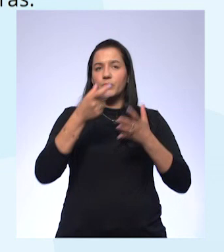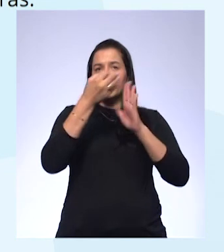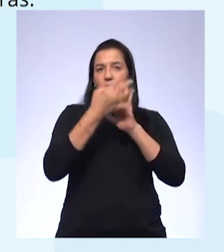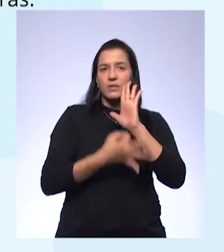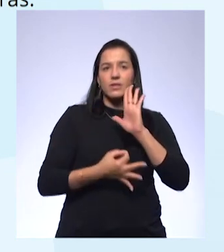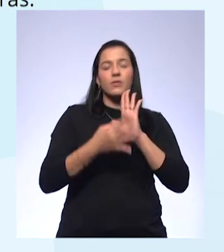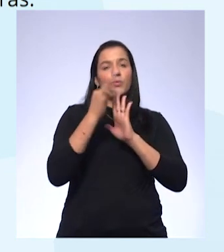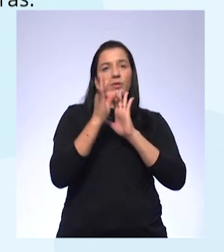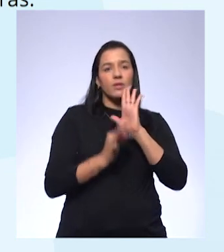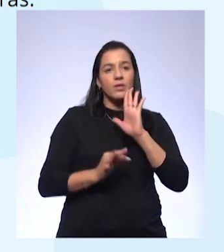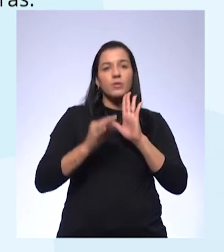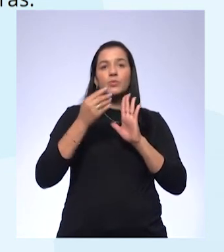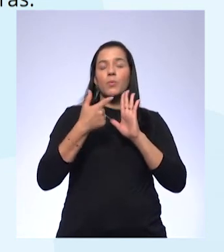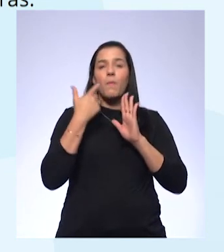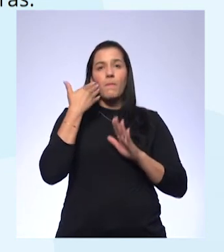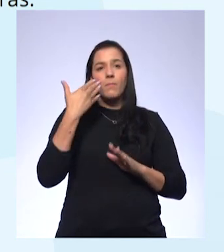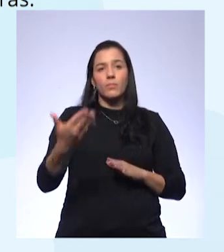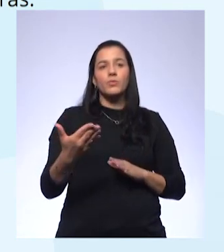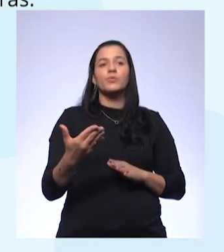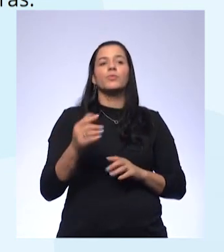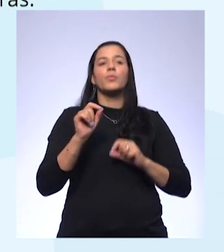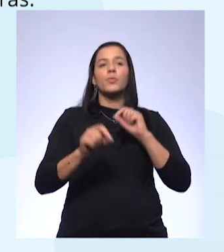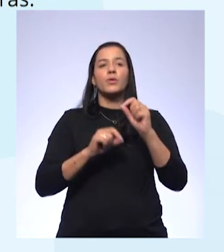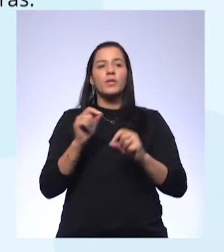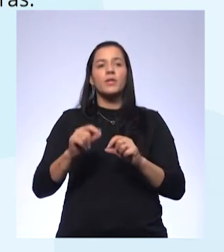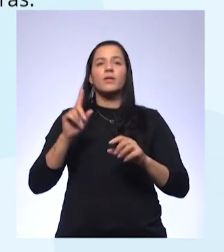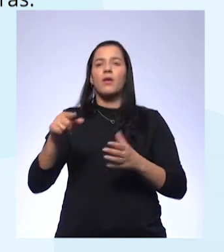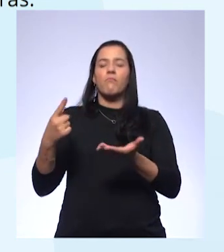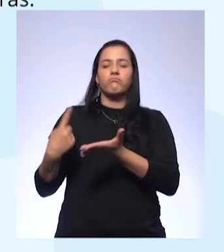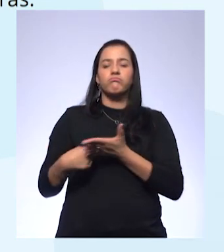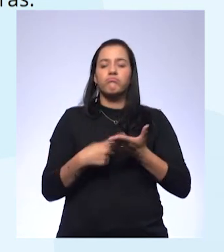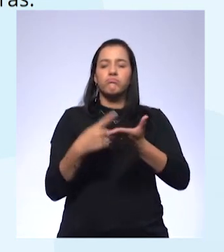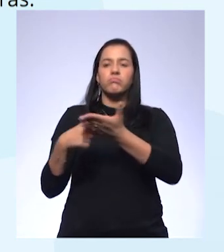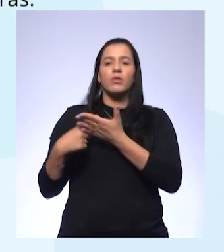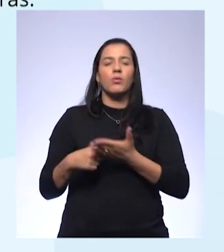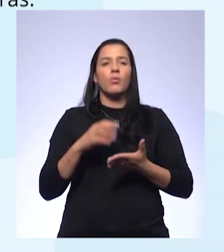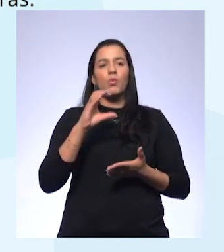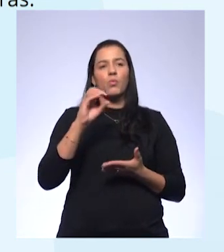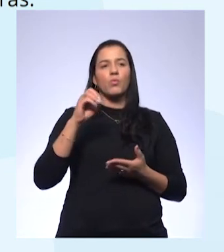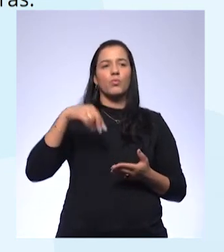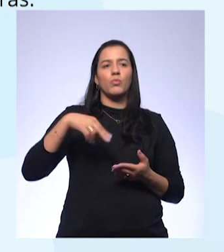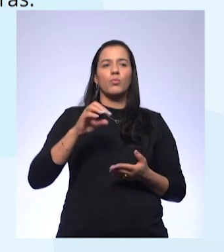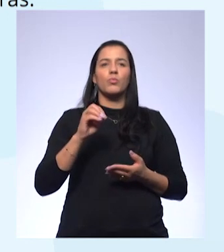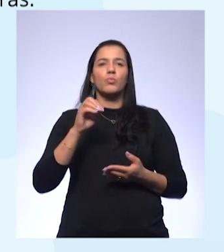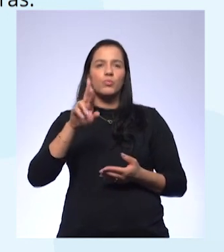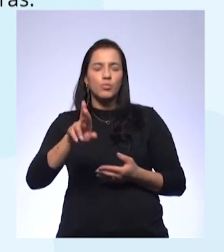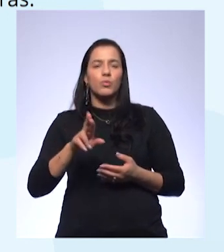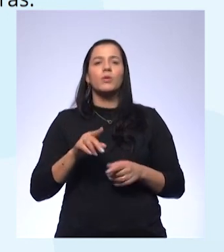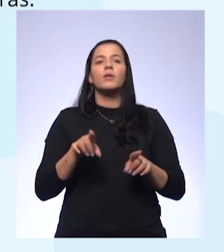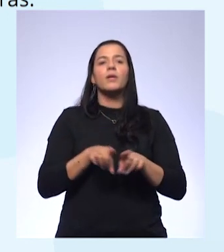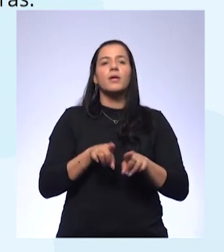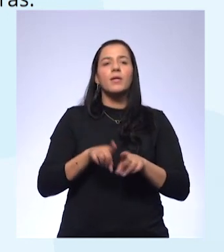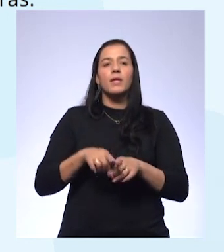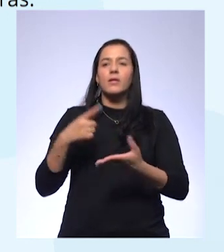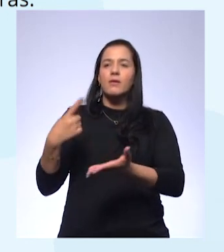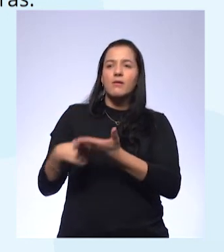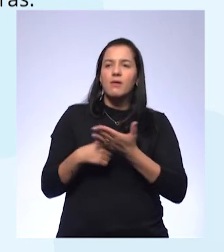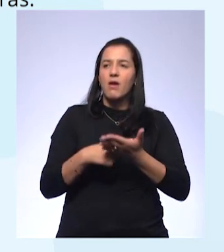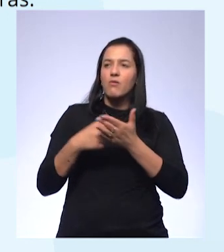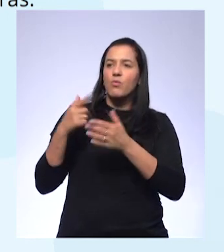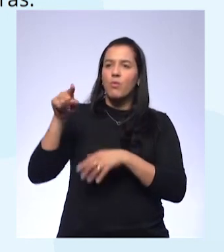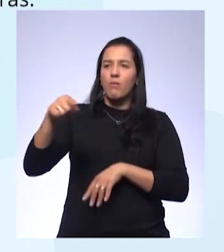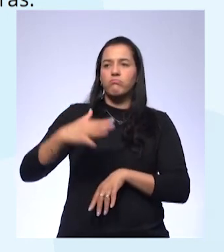estão sistematizadas aí na chamada Operação Condor, né? Ela aparelha aí os regimes militares para